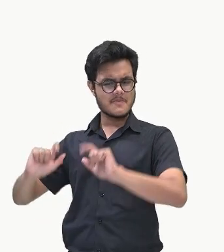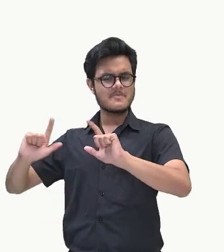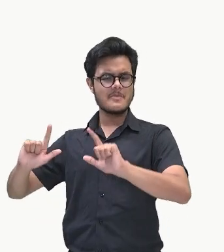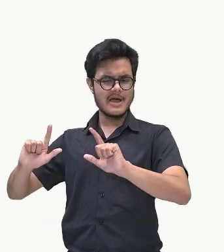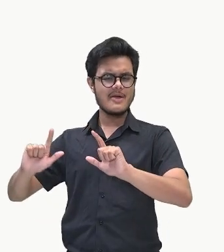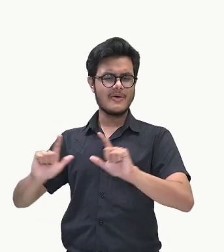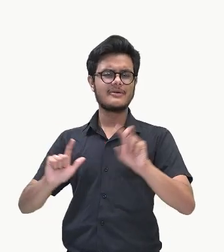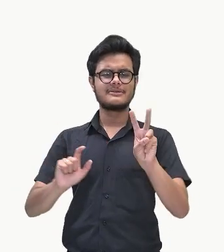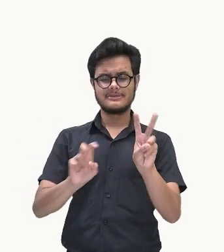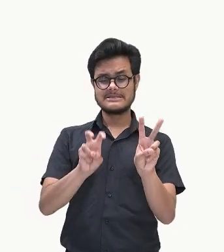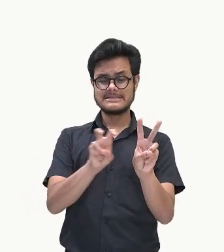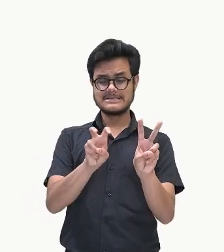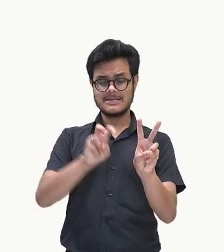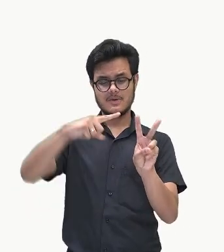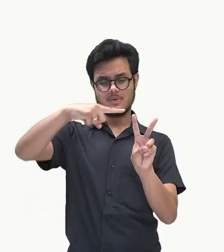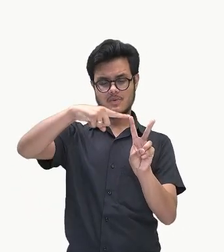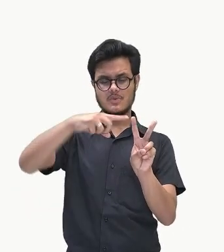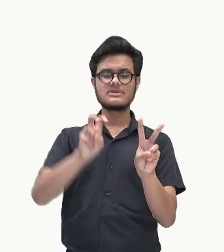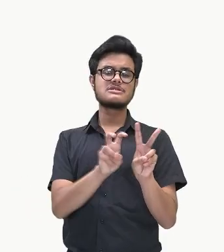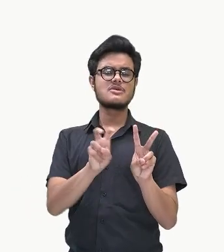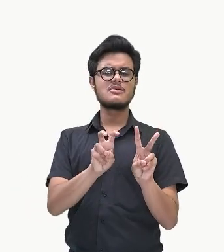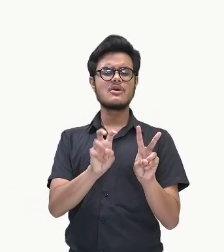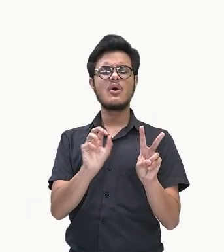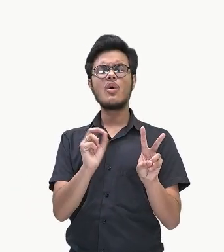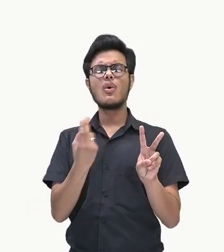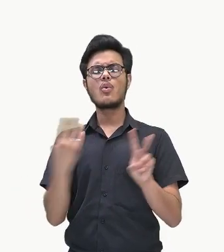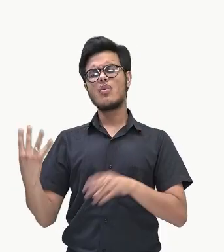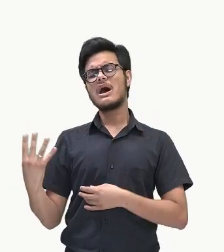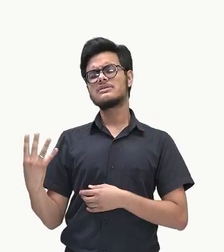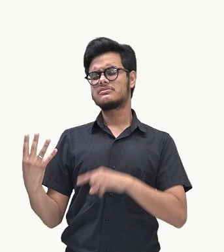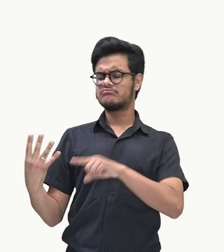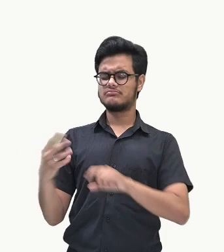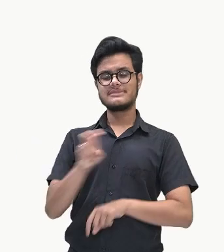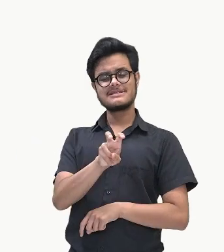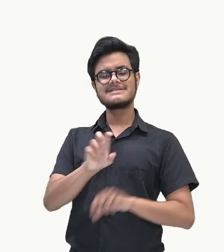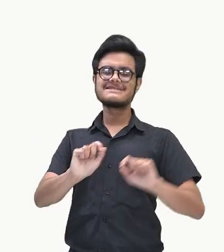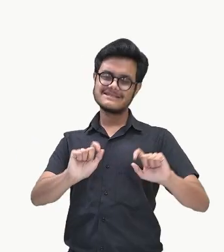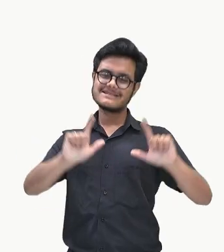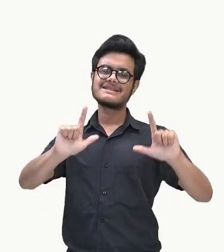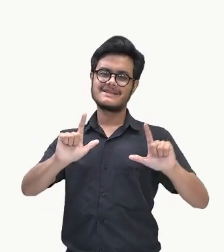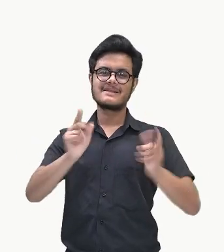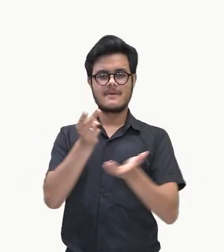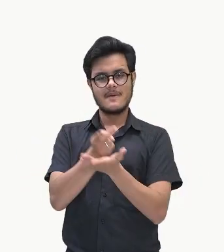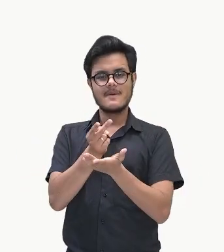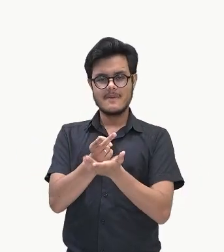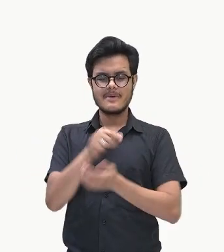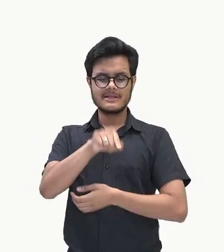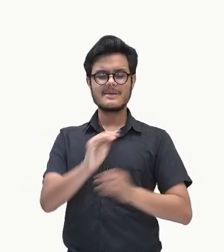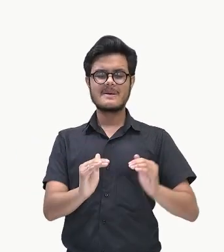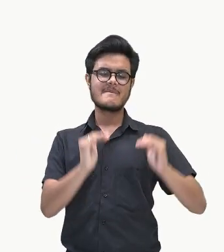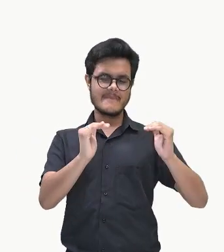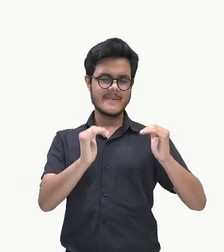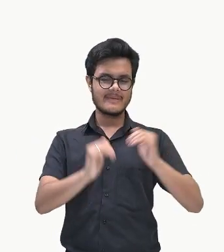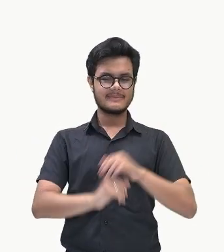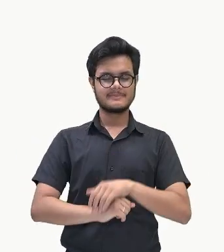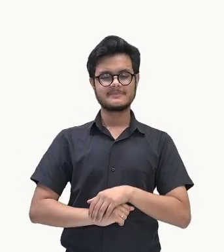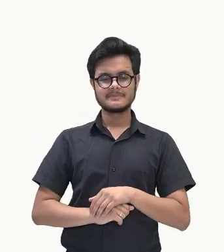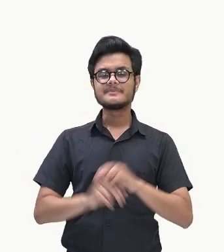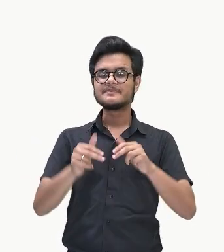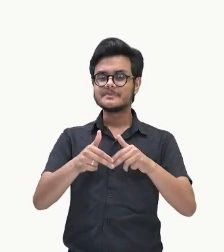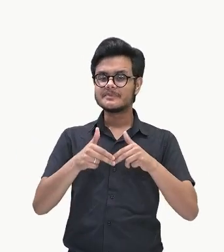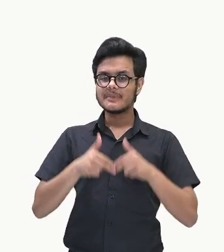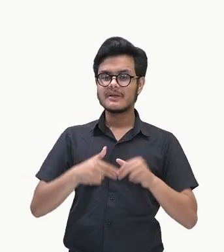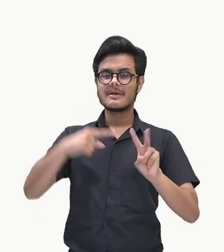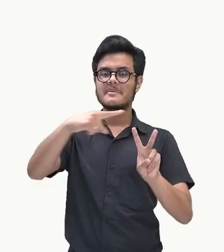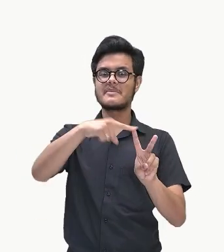número maior. Quem é maior, 5 ou 4? Lógico que é 5, né? Por isso que a